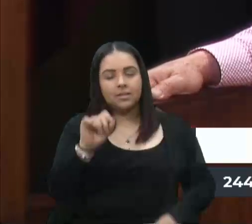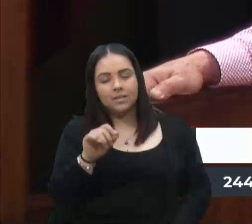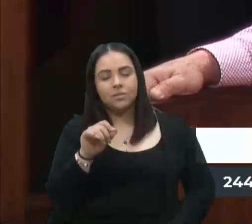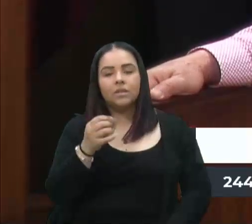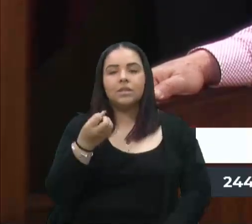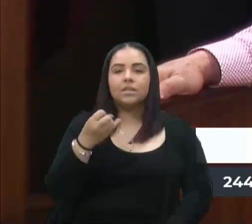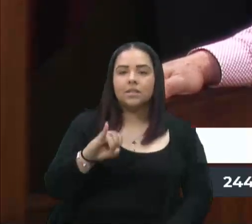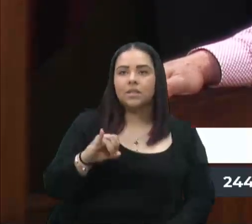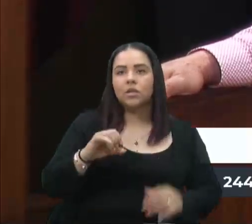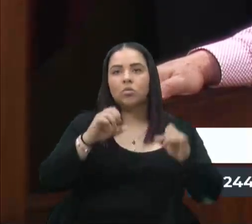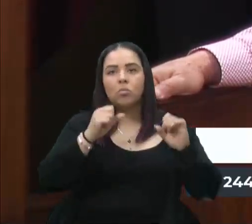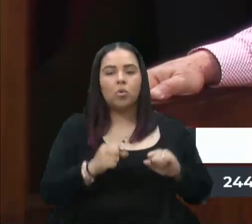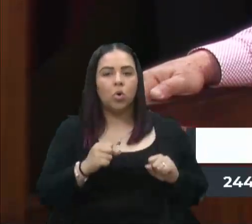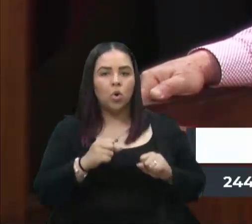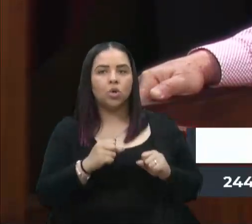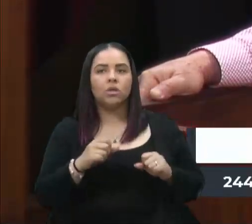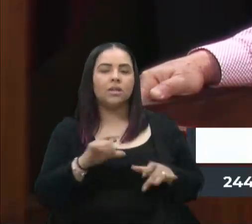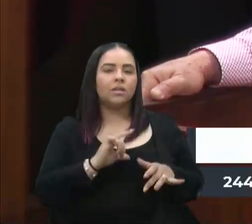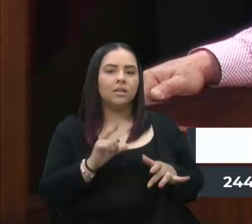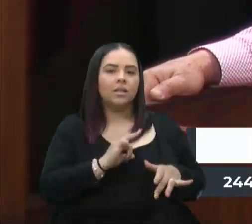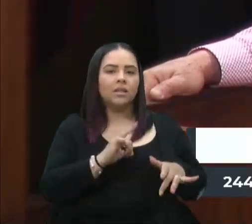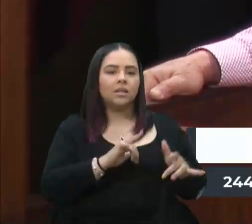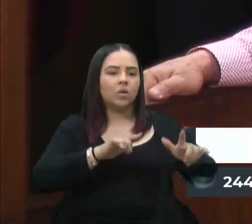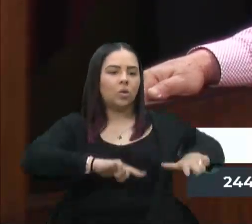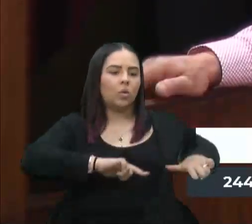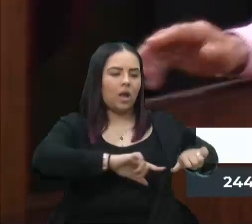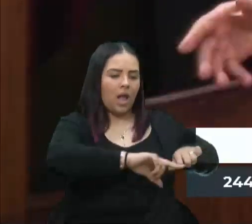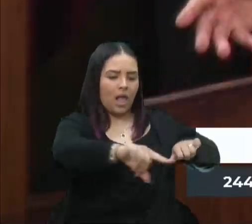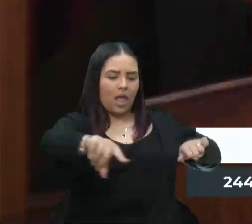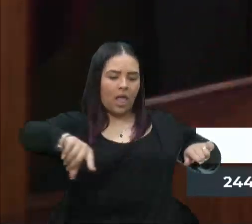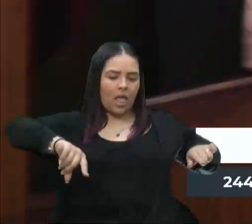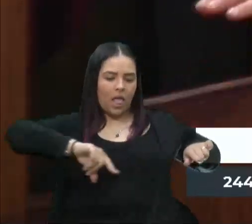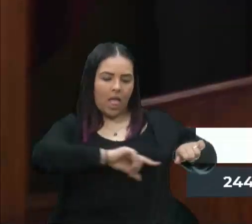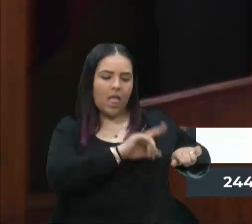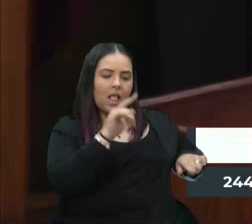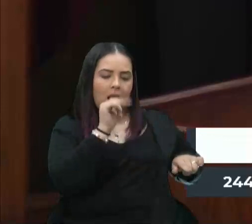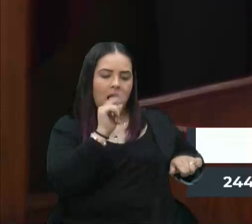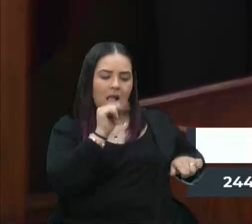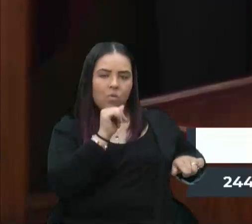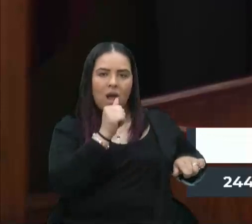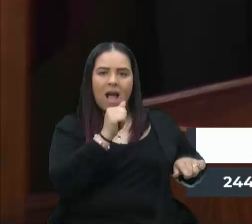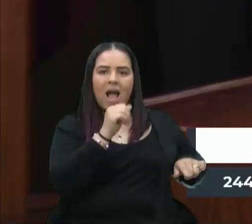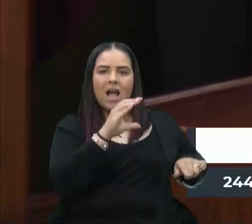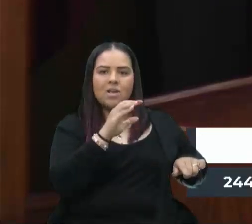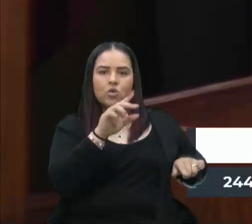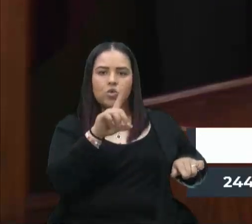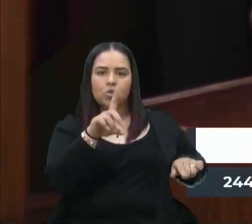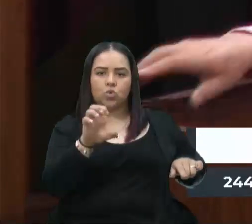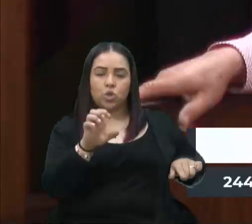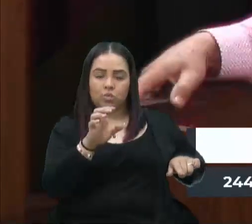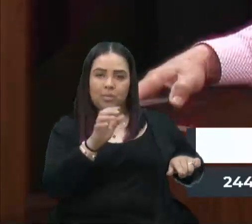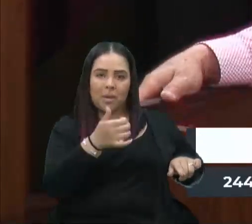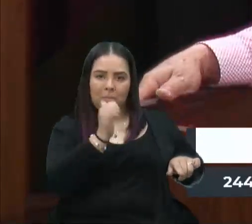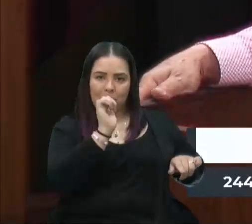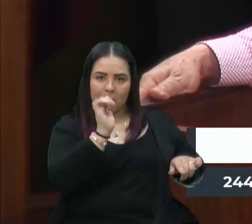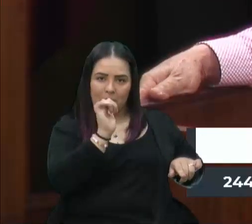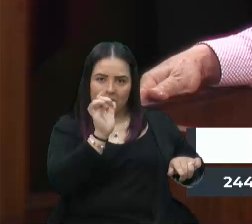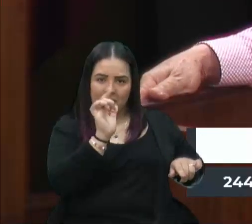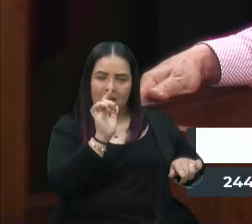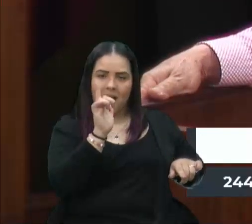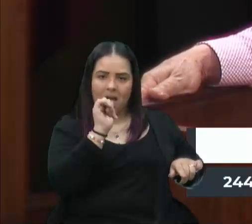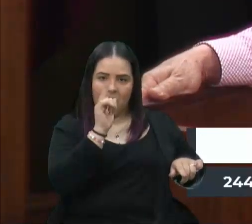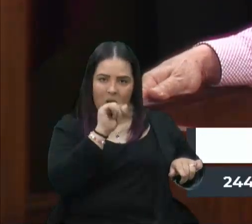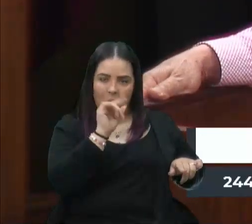pudesse abrir lá um pequeno açude, um banhadinho lá para ter água para o consumo dos animais, vereador